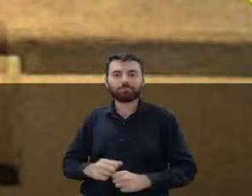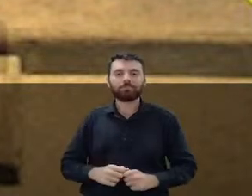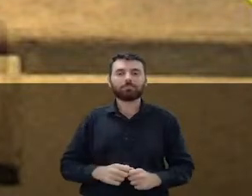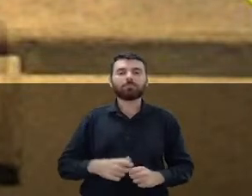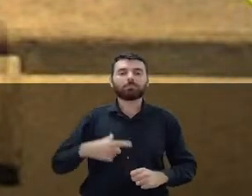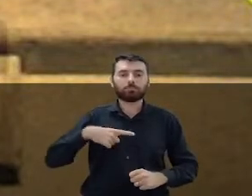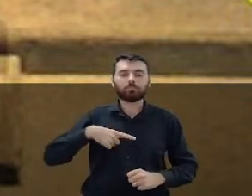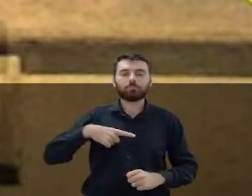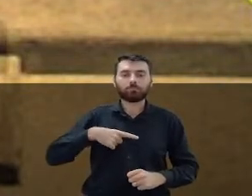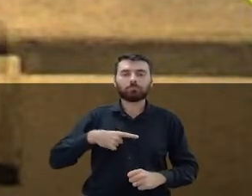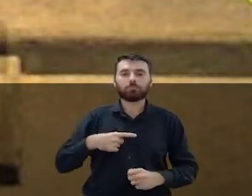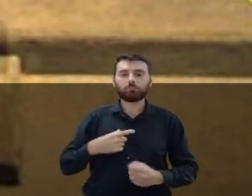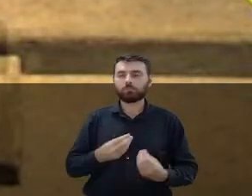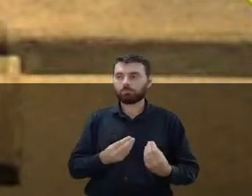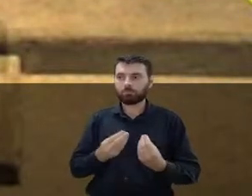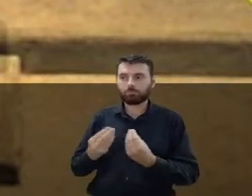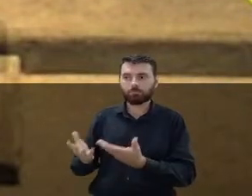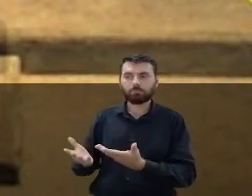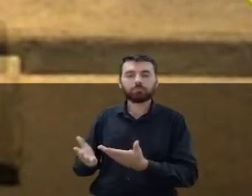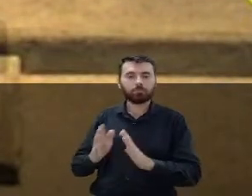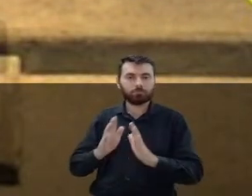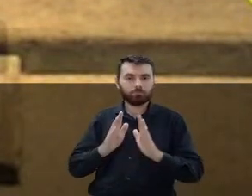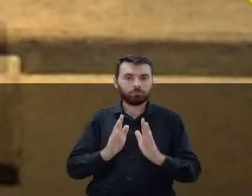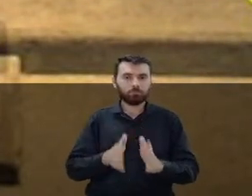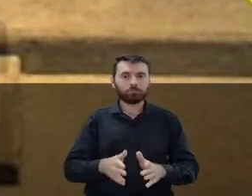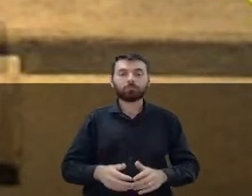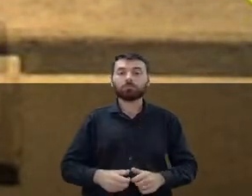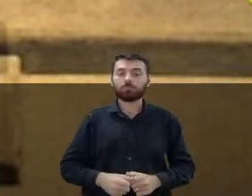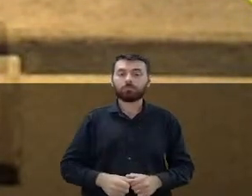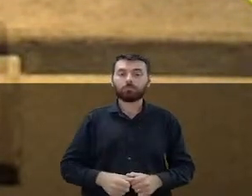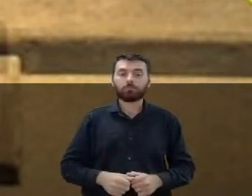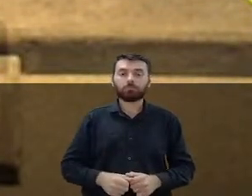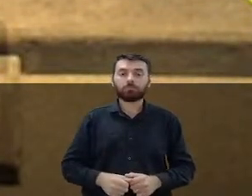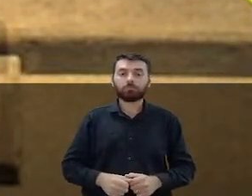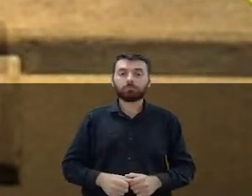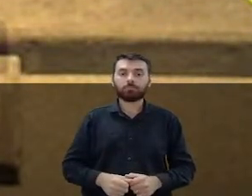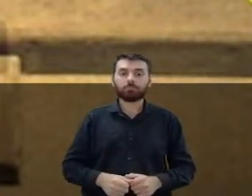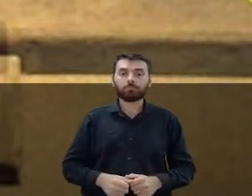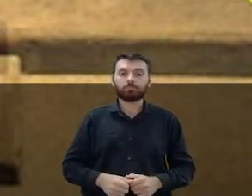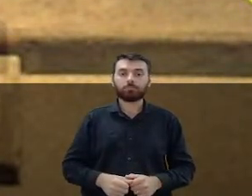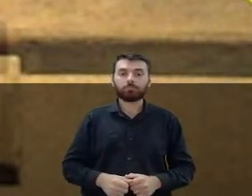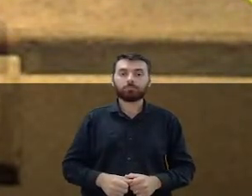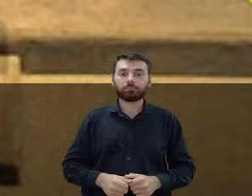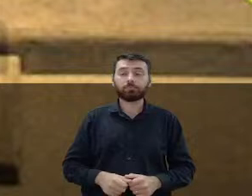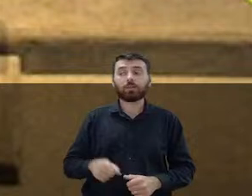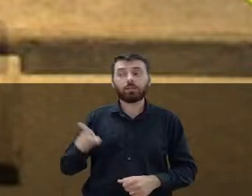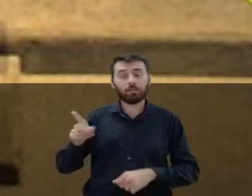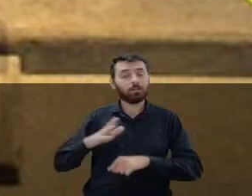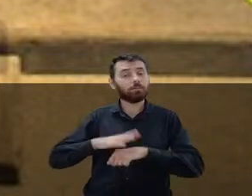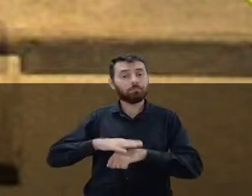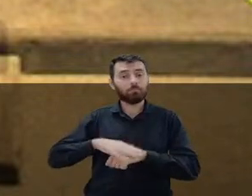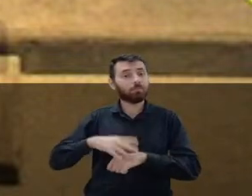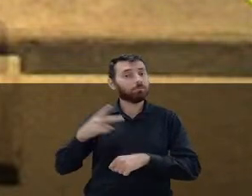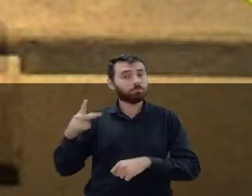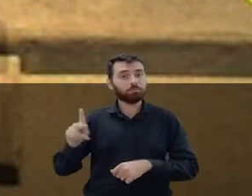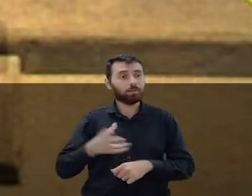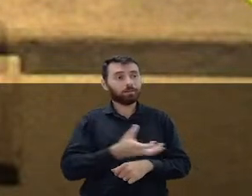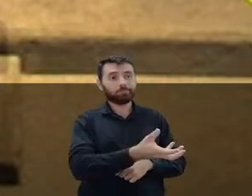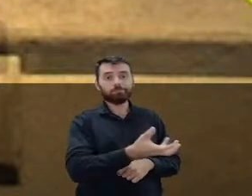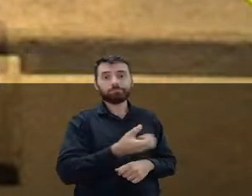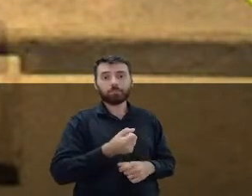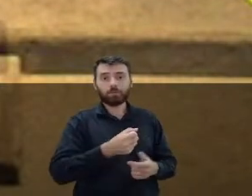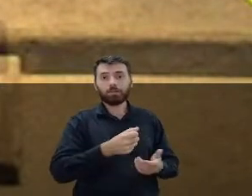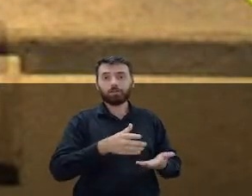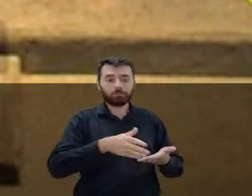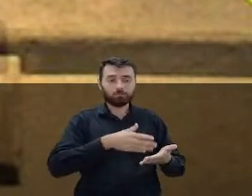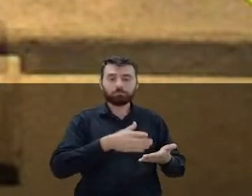entregava para ela, né, enviava no escritório, e ela era a pessoa quem recebia, mas tem os repasses e